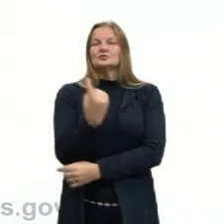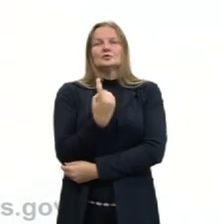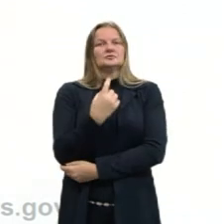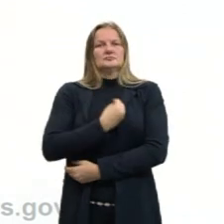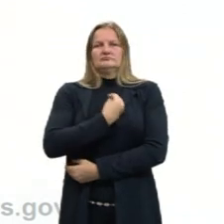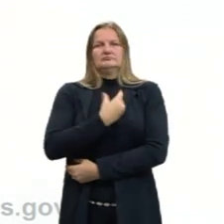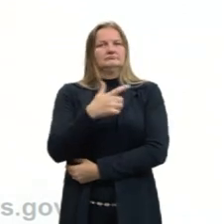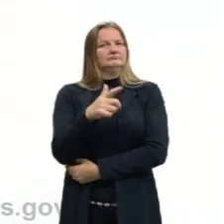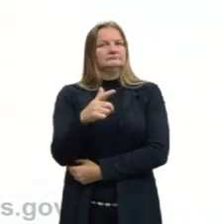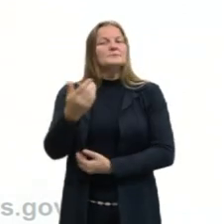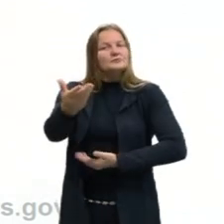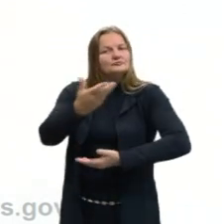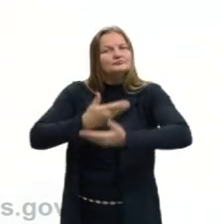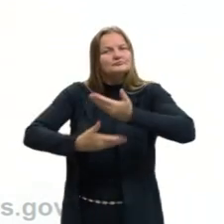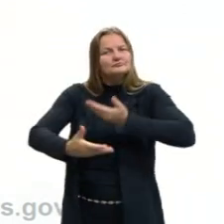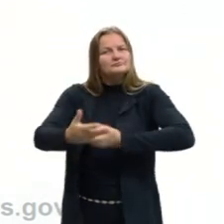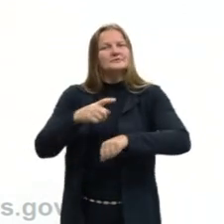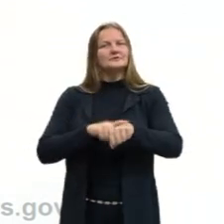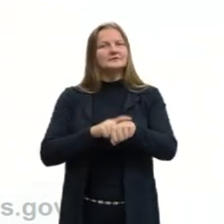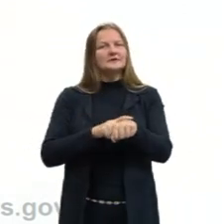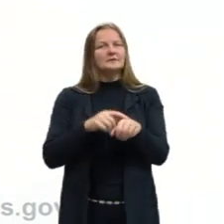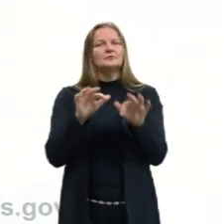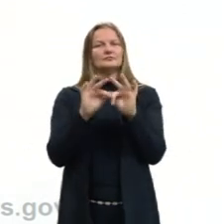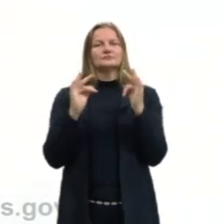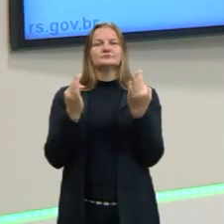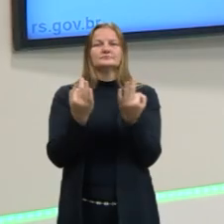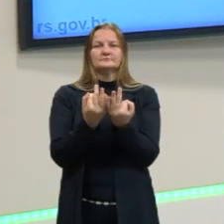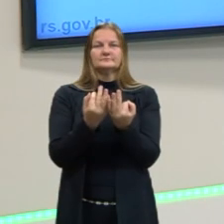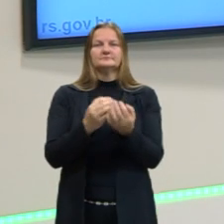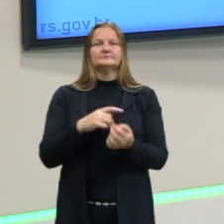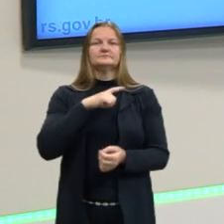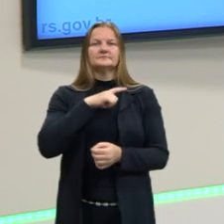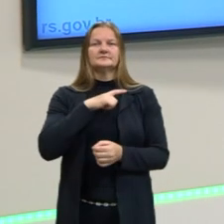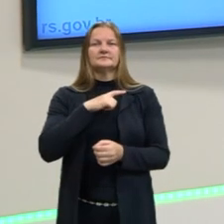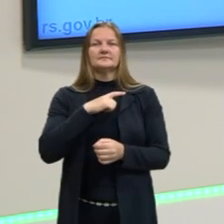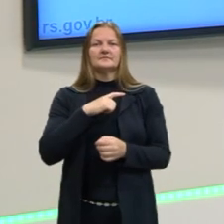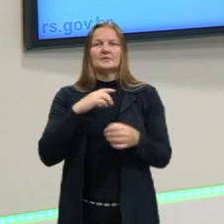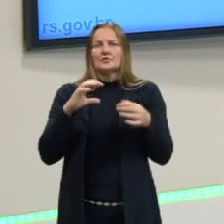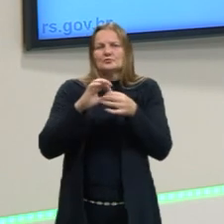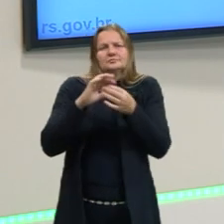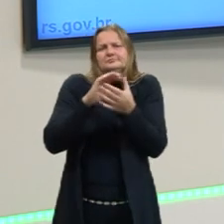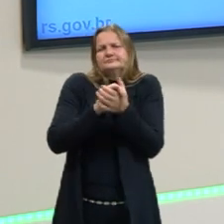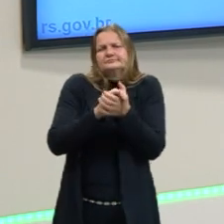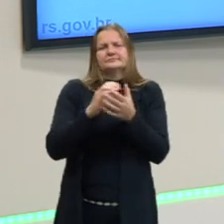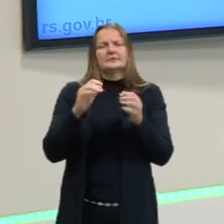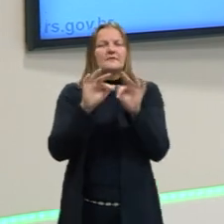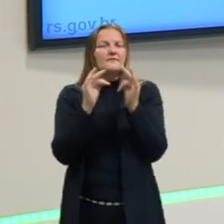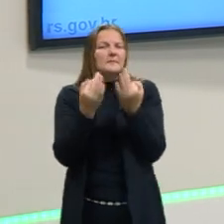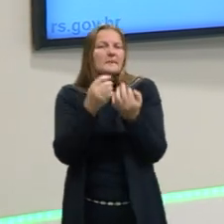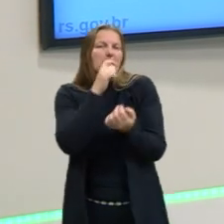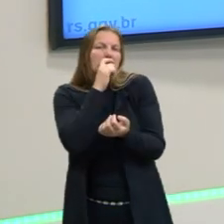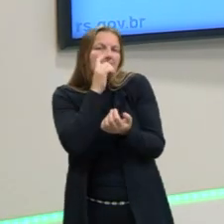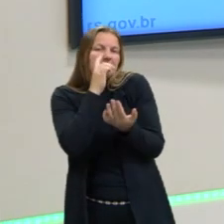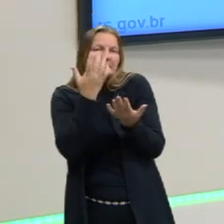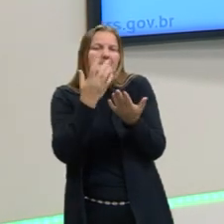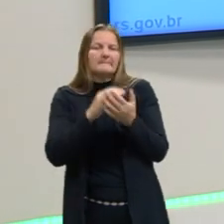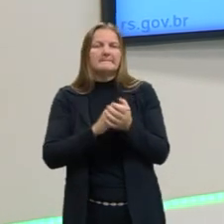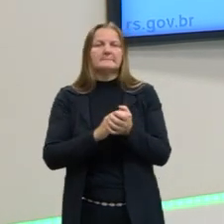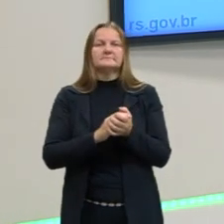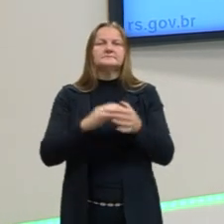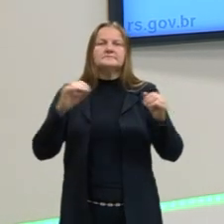sozinha a gente precisa compartilhar o nosso tempo com a nossa família com nosso cônjuge com nossos pais e na